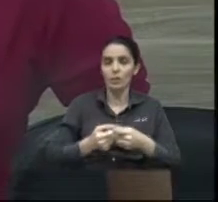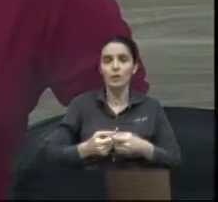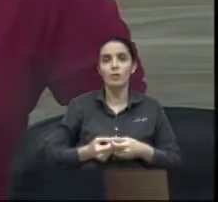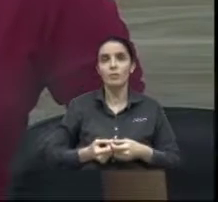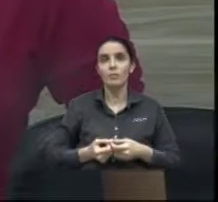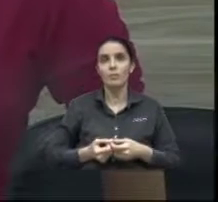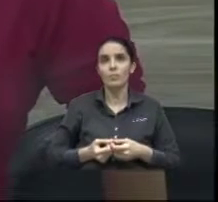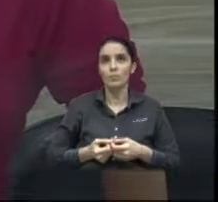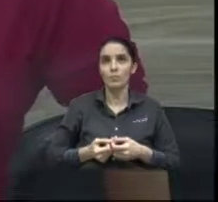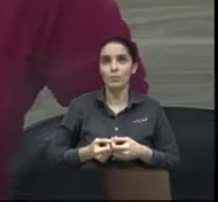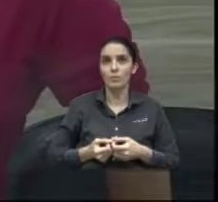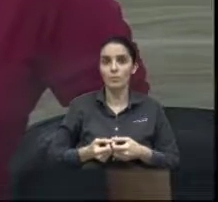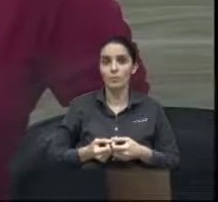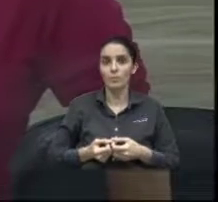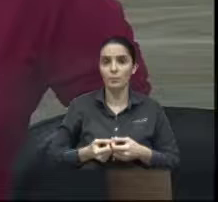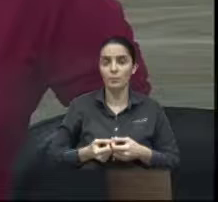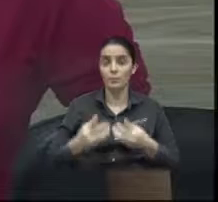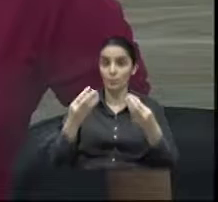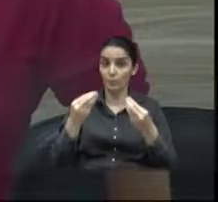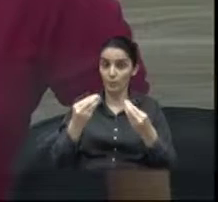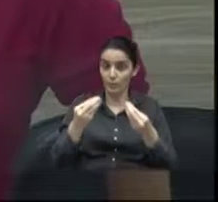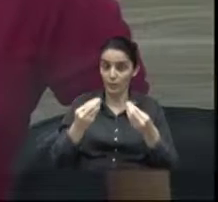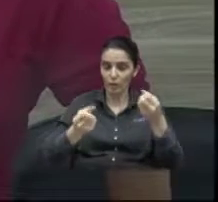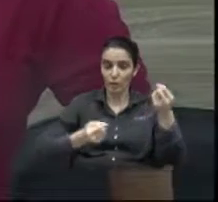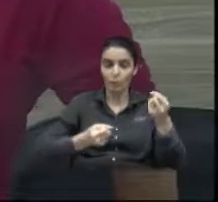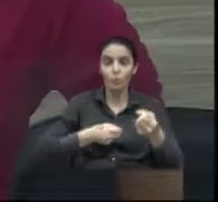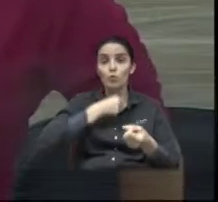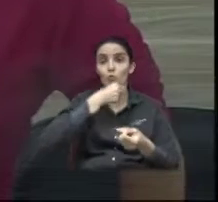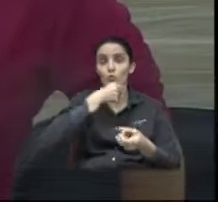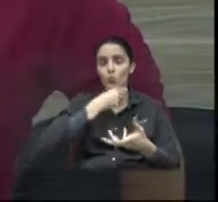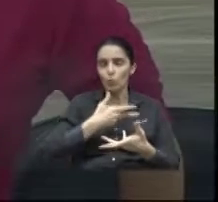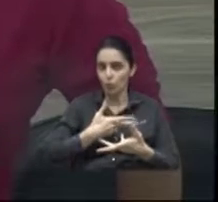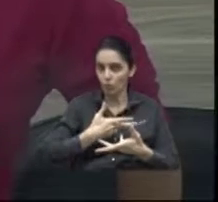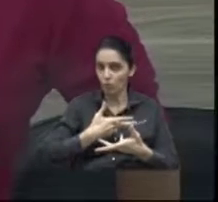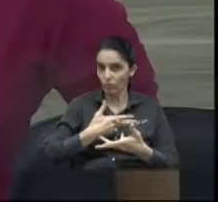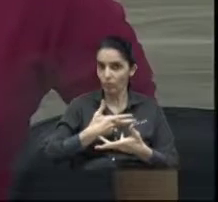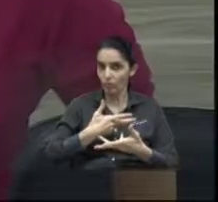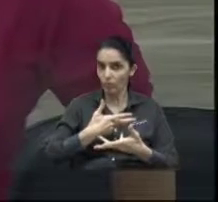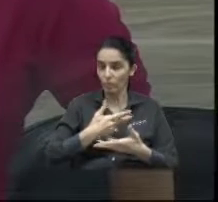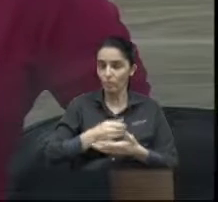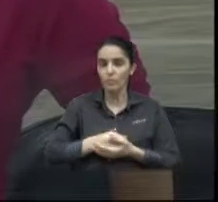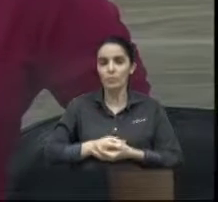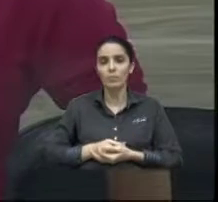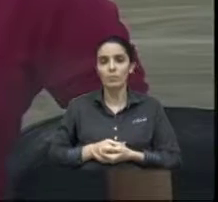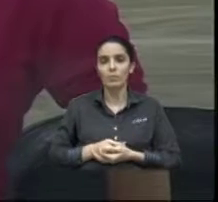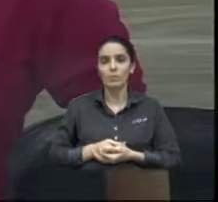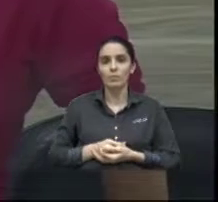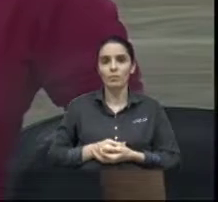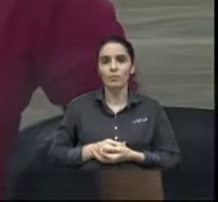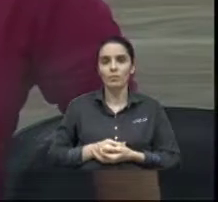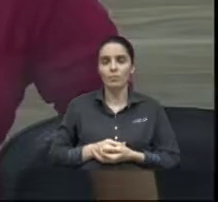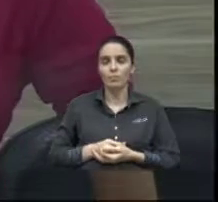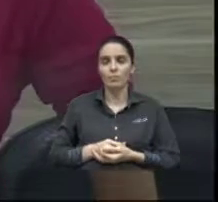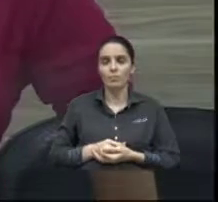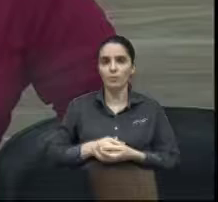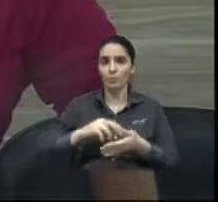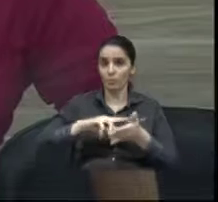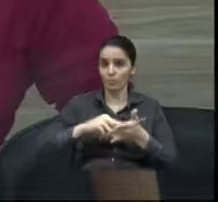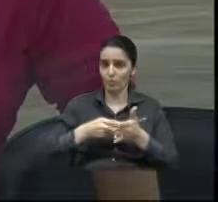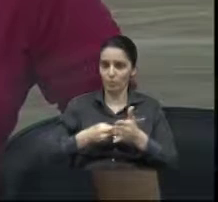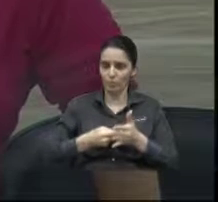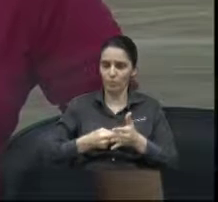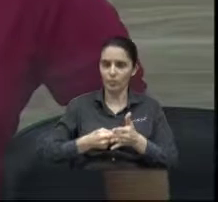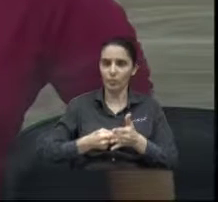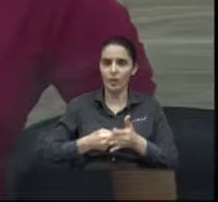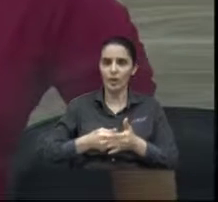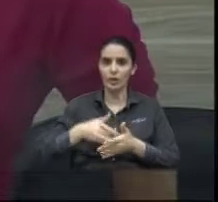maiores de idosos em nosso município, o que é muito bom, porque quer dizer que estaremos vivendo mais,